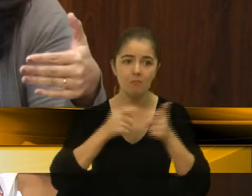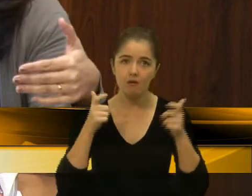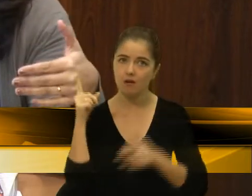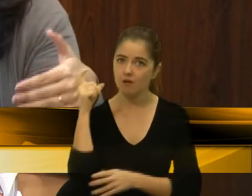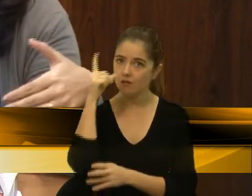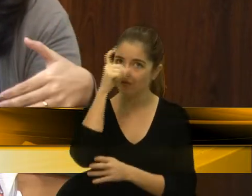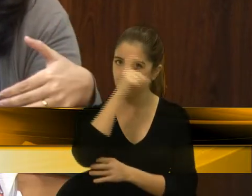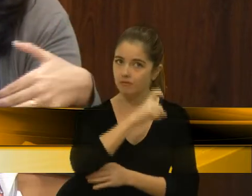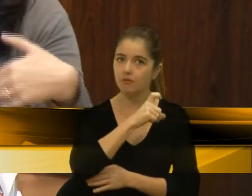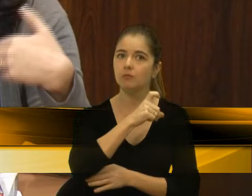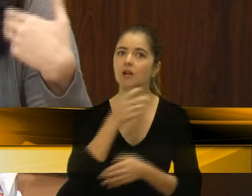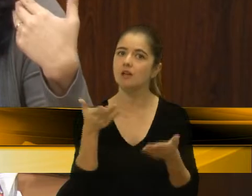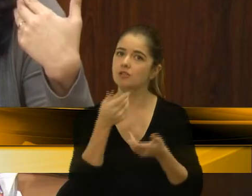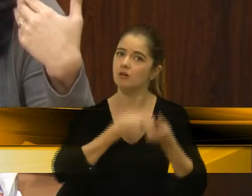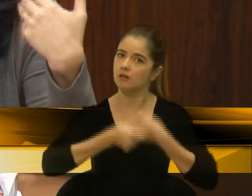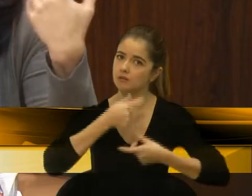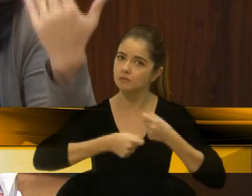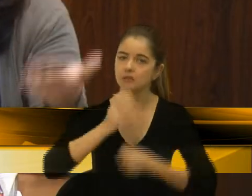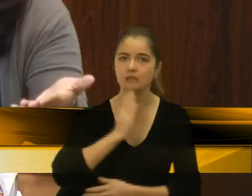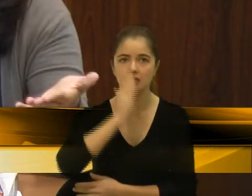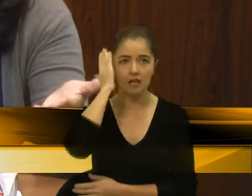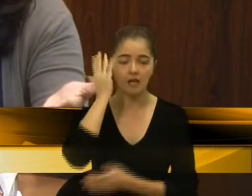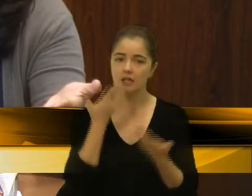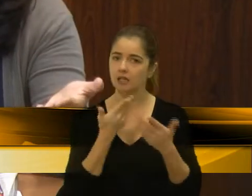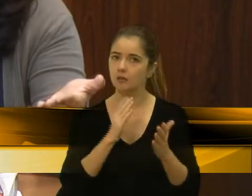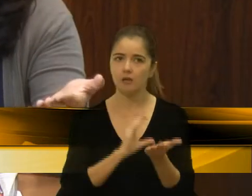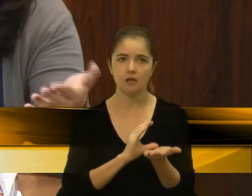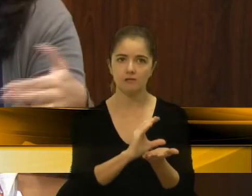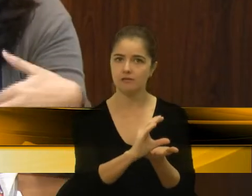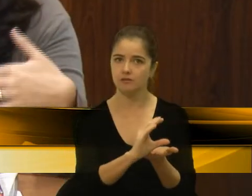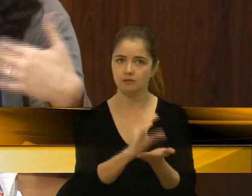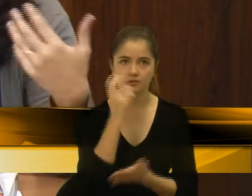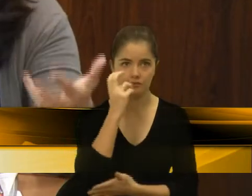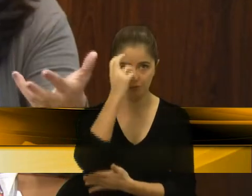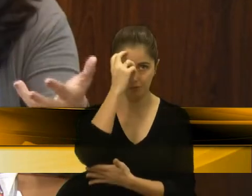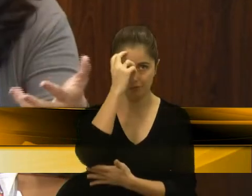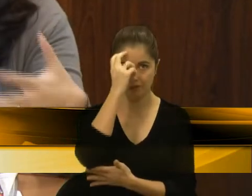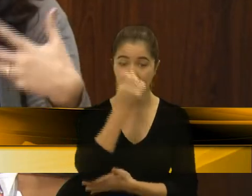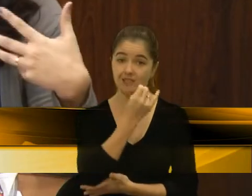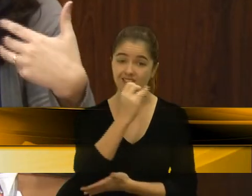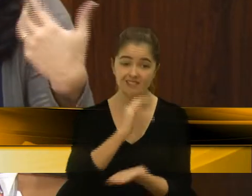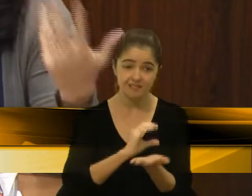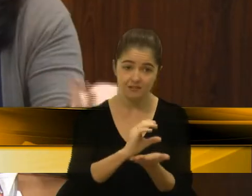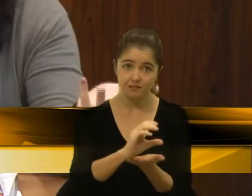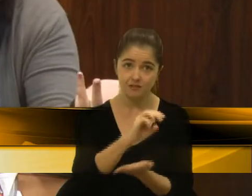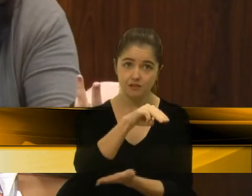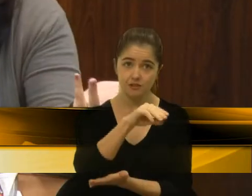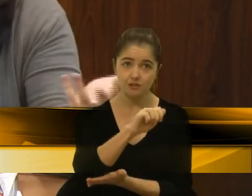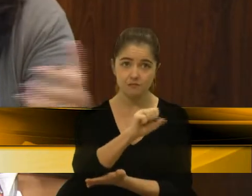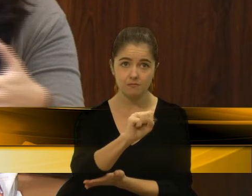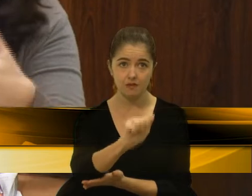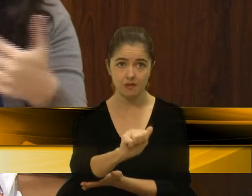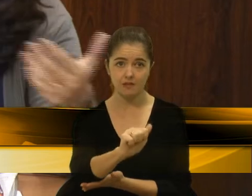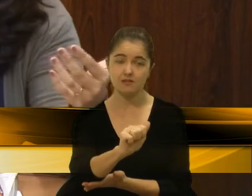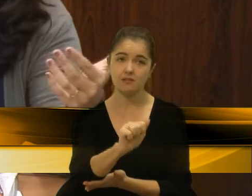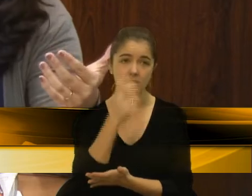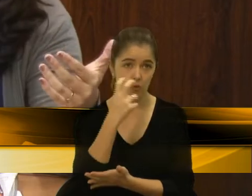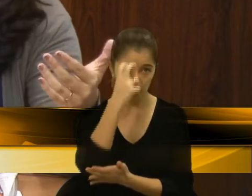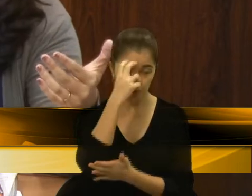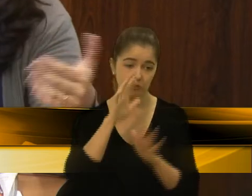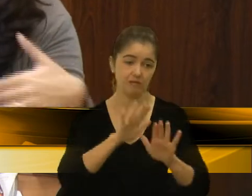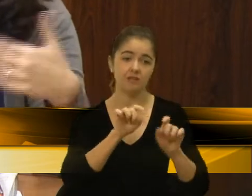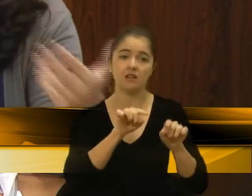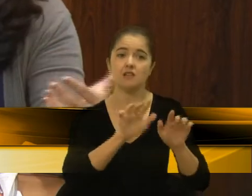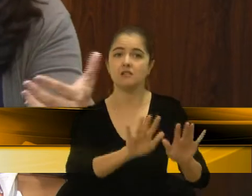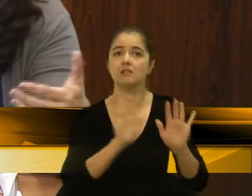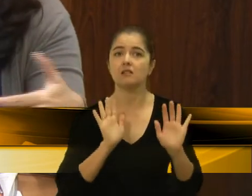governo. Eles não querem investir na cultura, e se investir na Maesa é investir na cultura, então fica desse jeito, né?